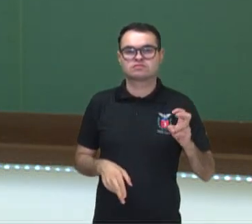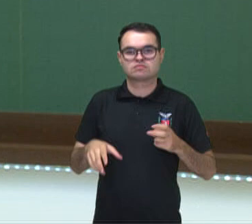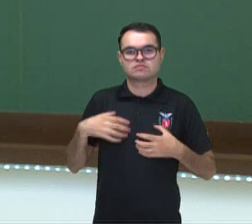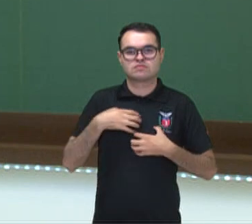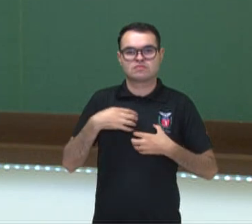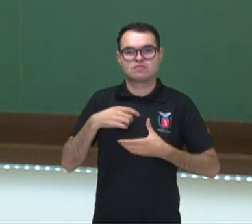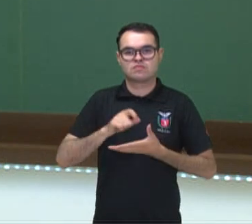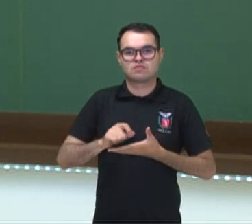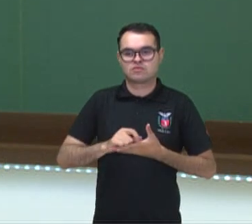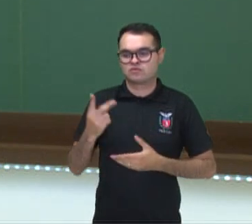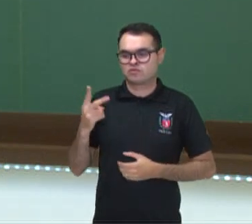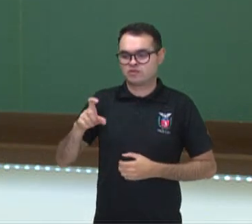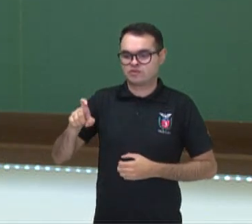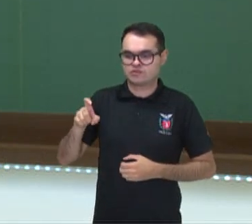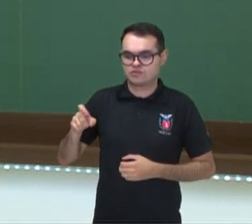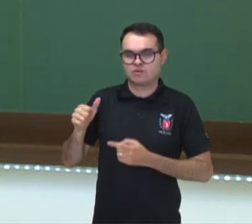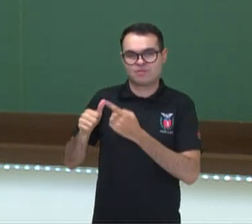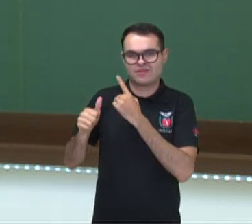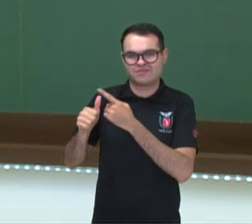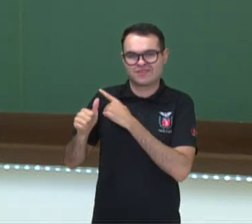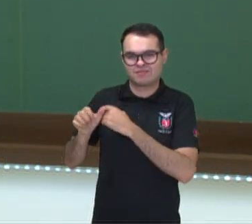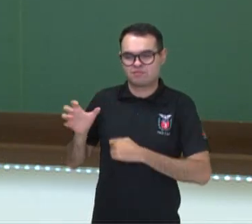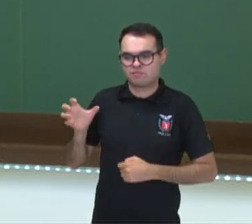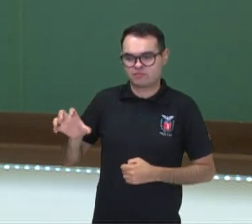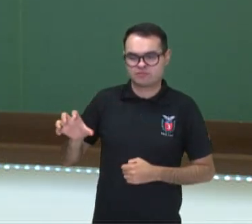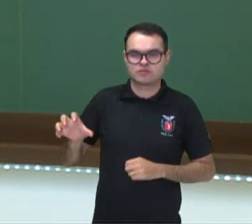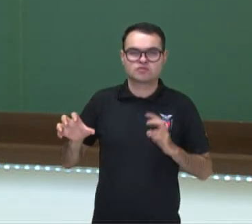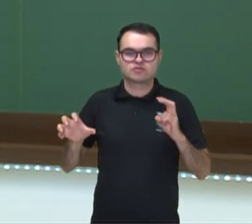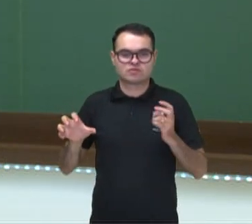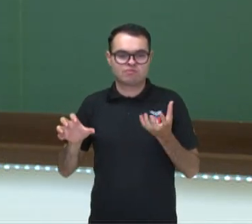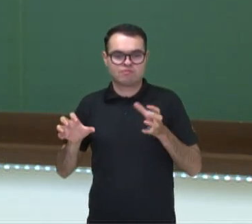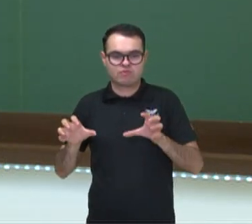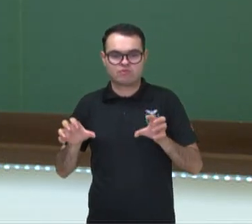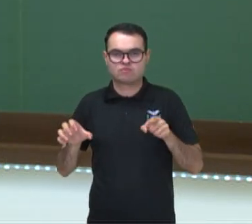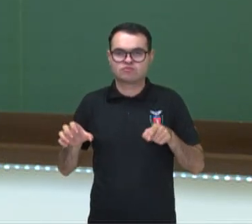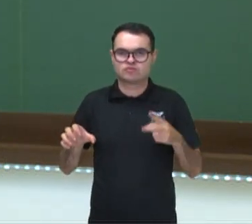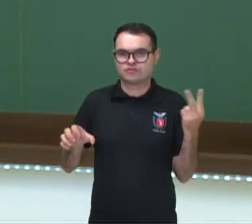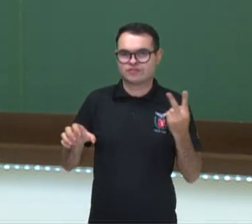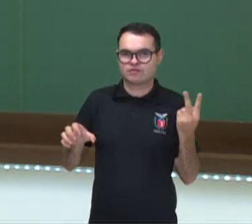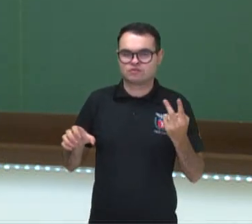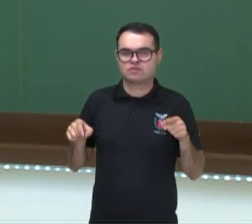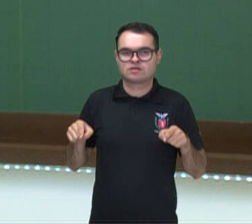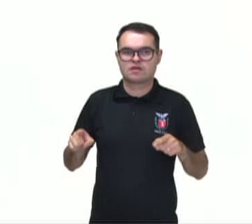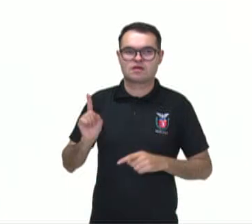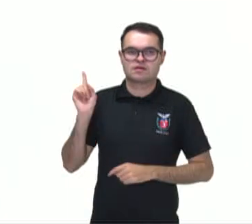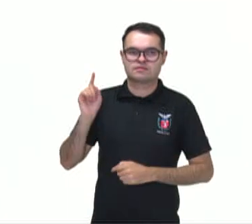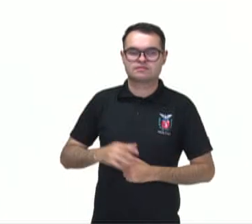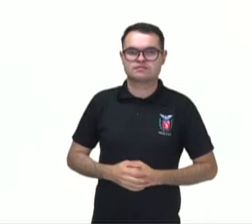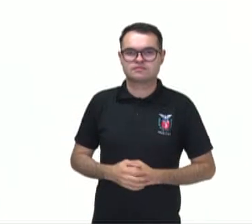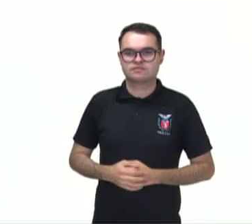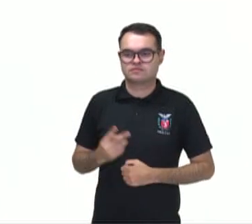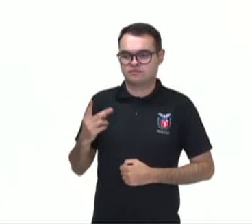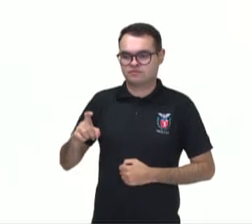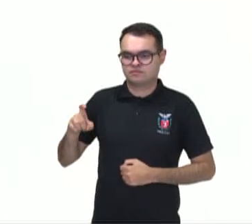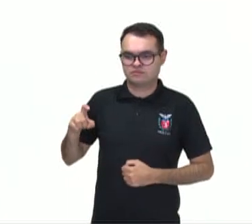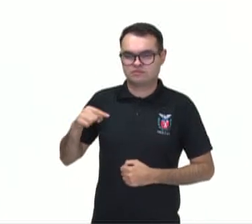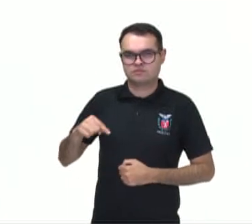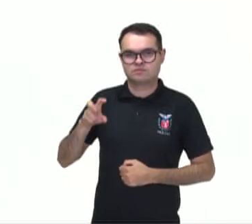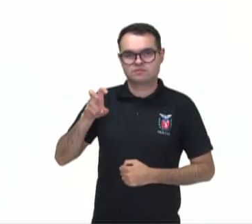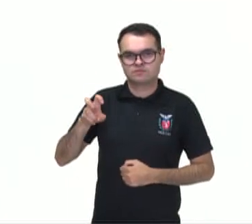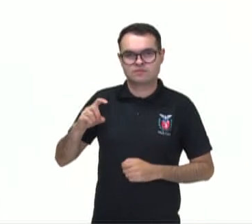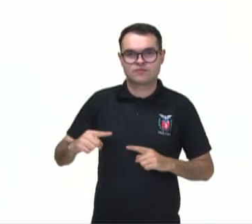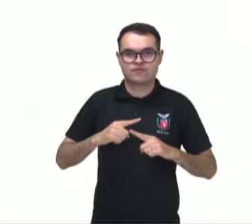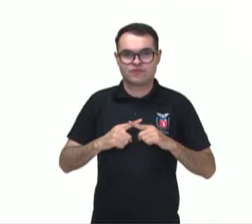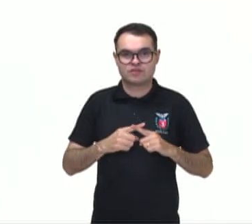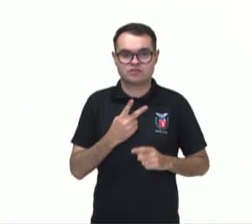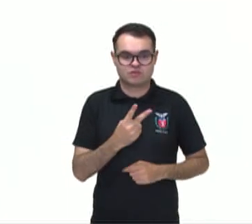fatorada com o 2x sendo o primeiro termo e o 5 sendo o segundo. Então, olha lá como é que fica. 2x menos 5